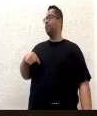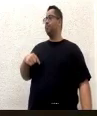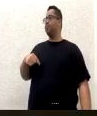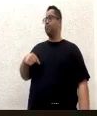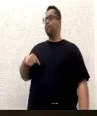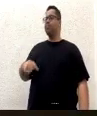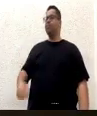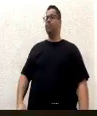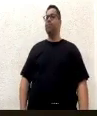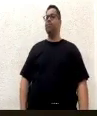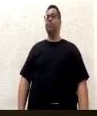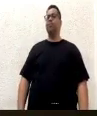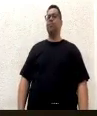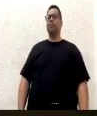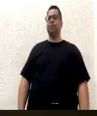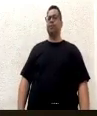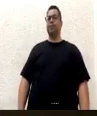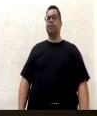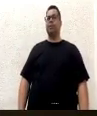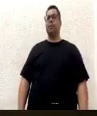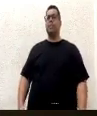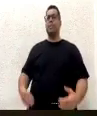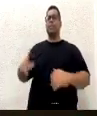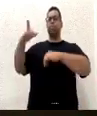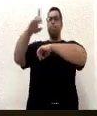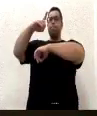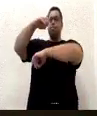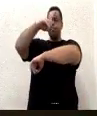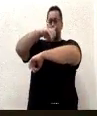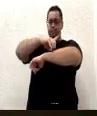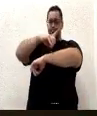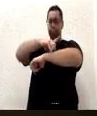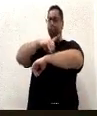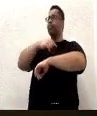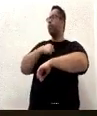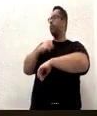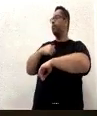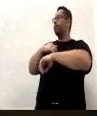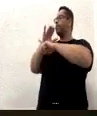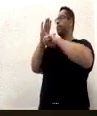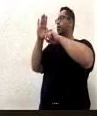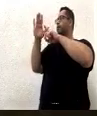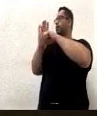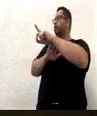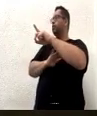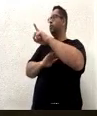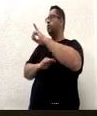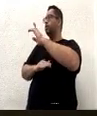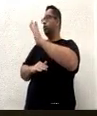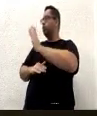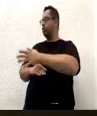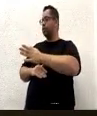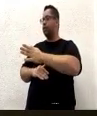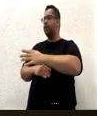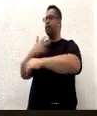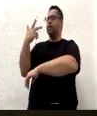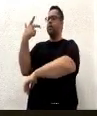comparecer como está a questão da dengue do nosso município. Eu tinha uma pergunta aqui, inclusive foi respondida agora pela Nayara, com relação a